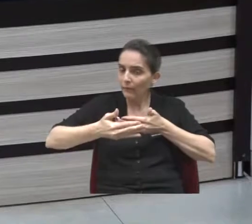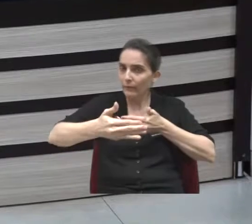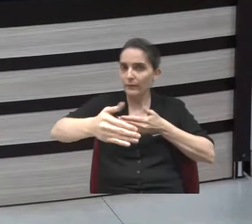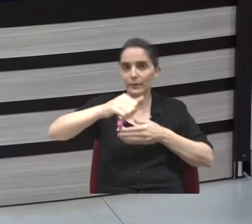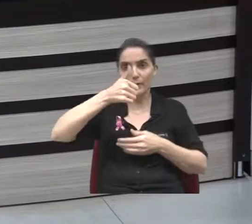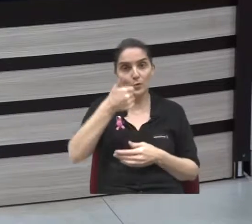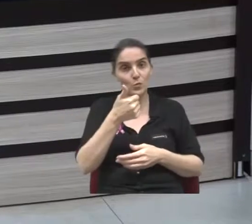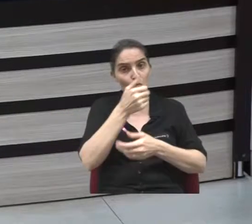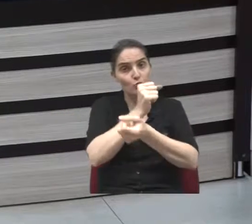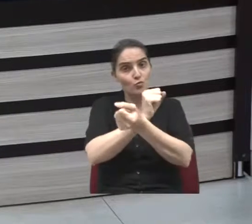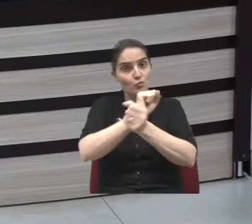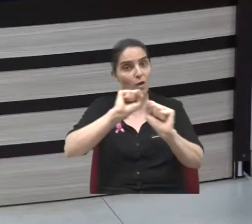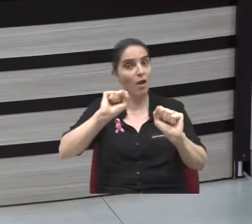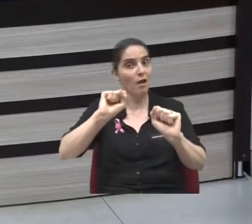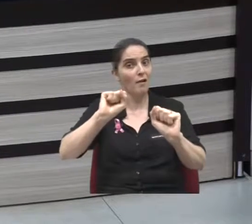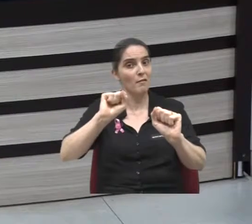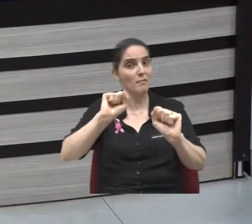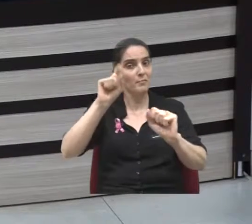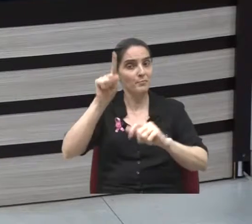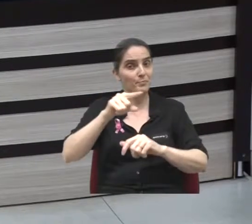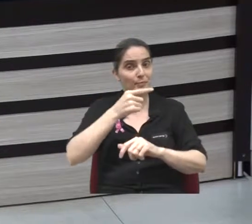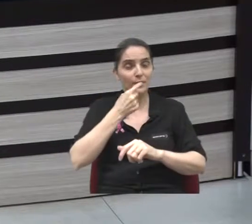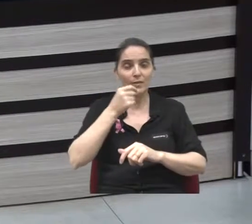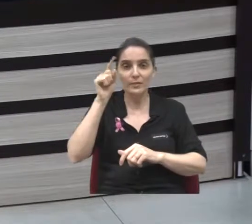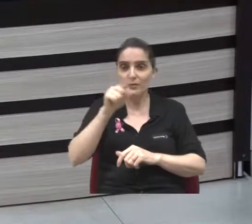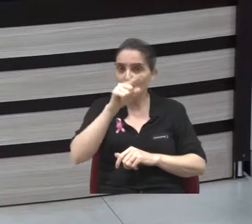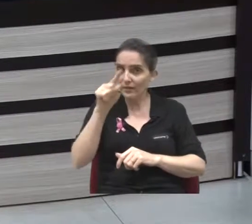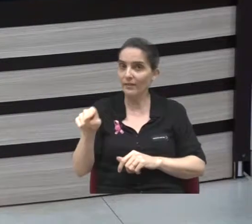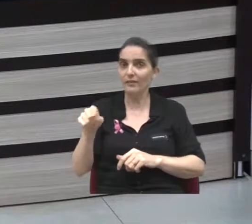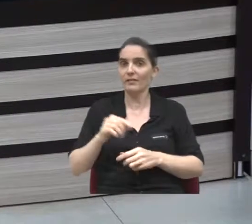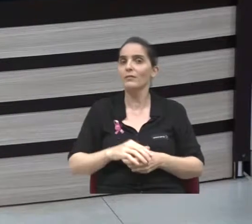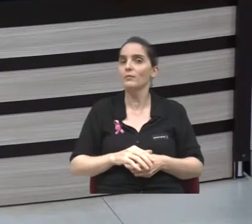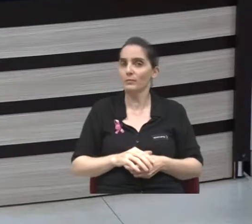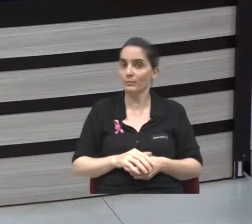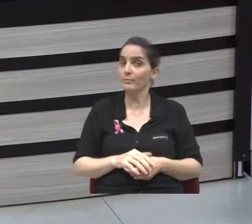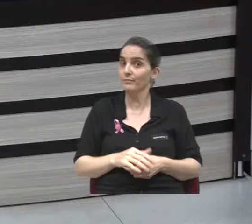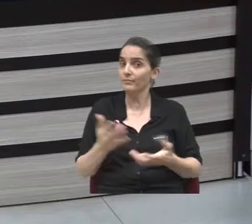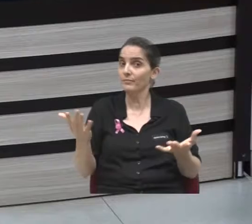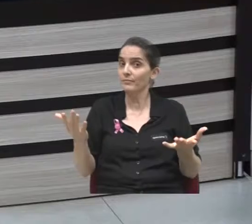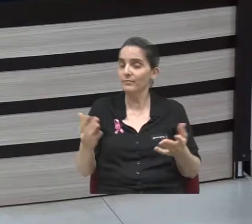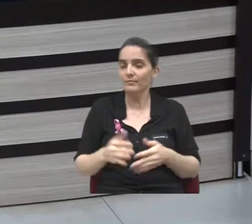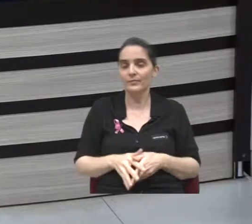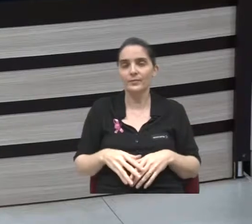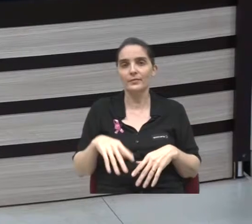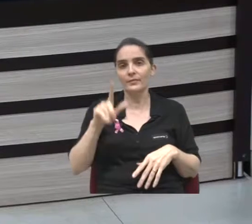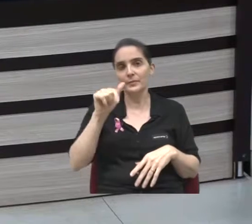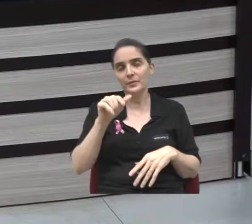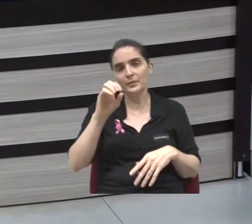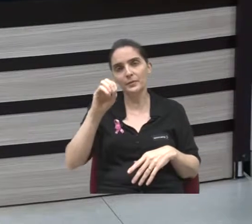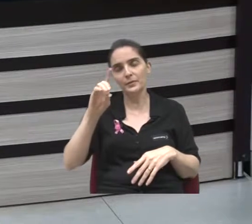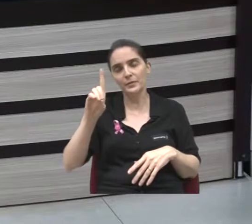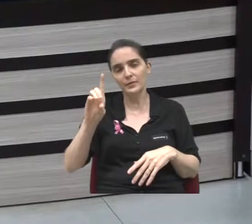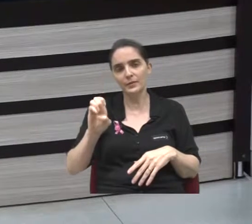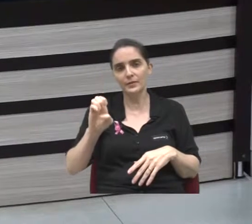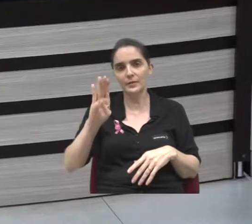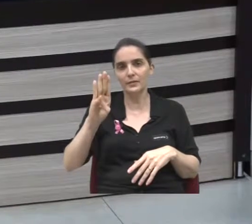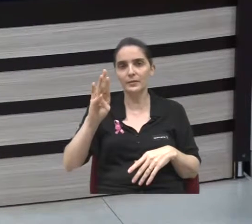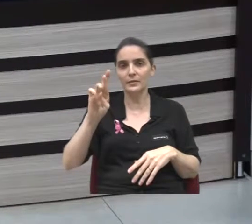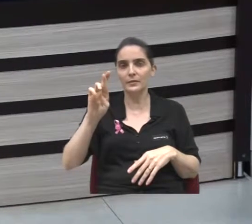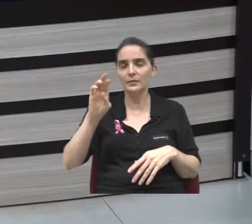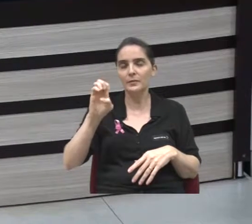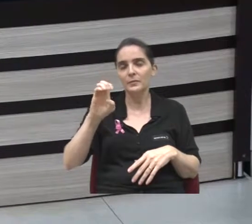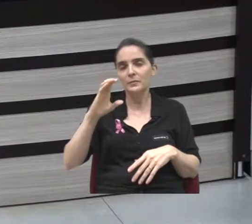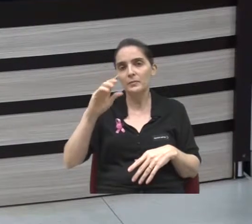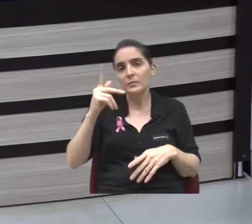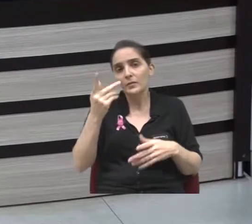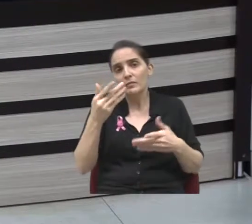feriado. E aí conseguimos vender para a Odebrecht. Ah lá, as pessoas falam, ah lá, mas é lá